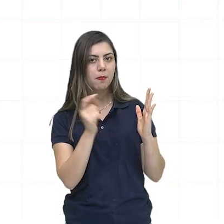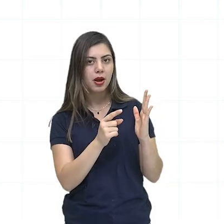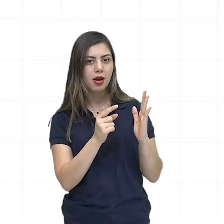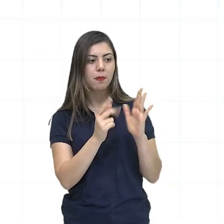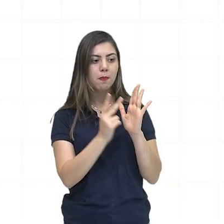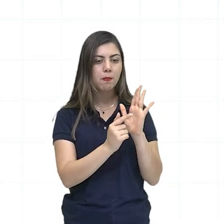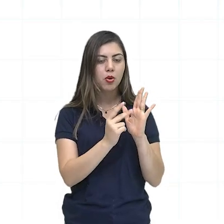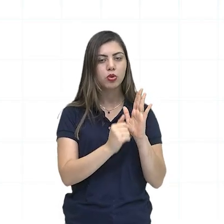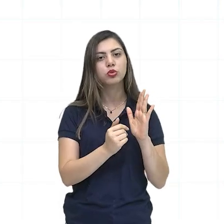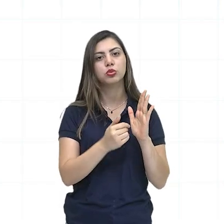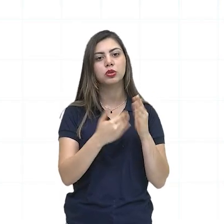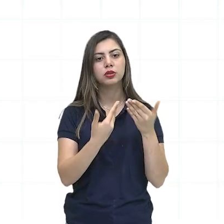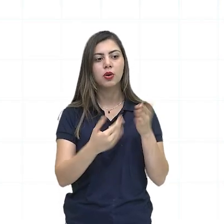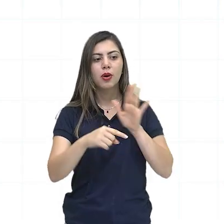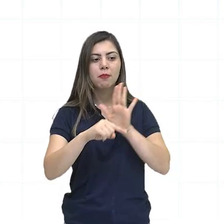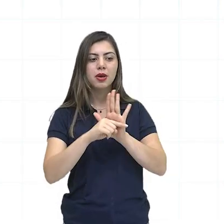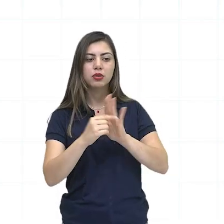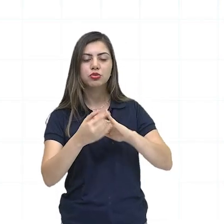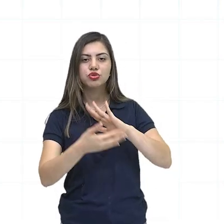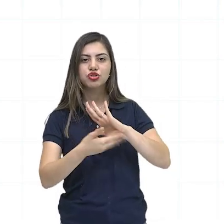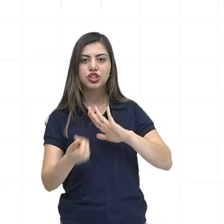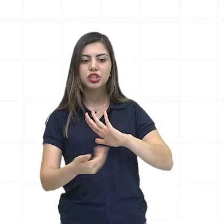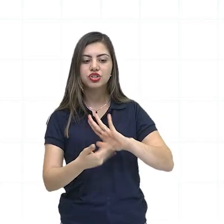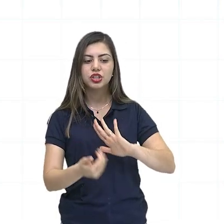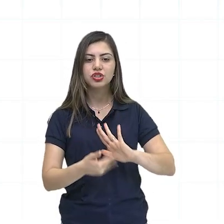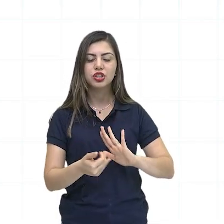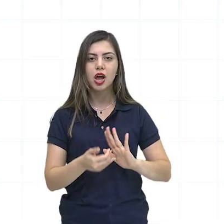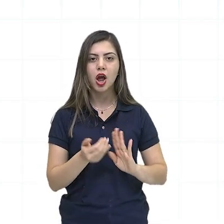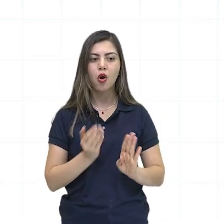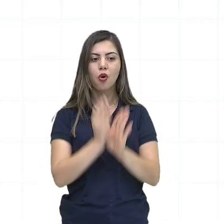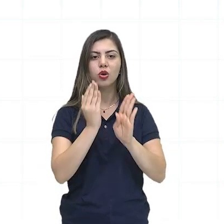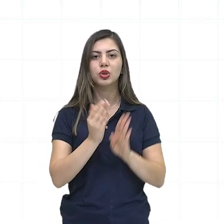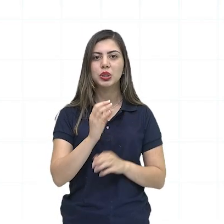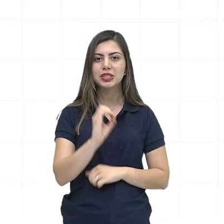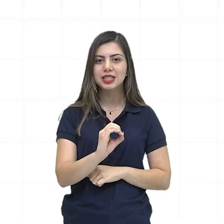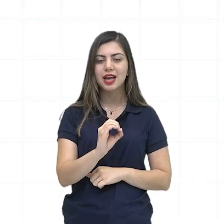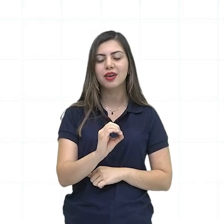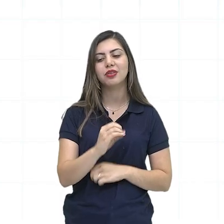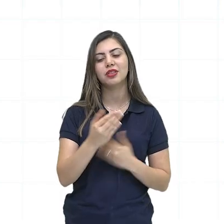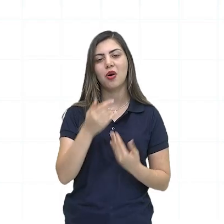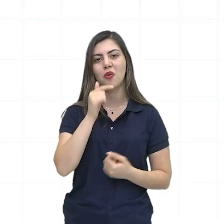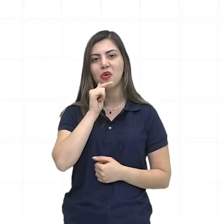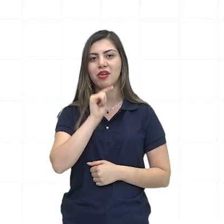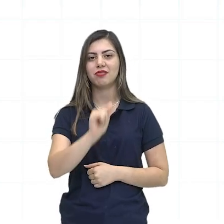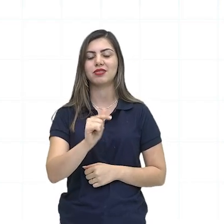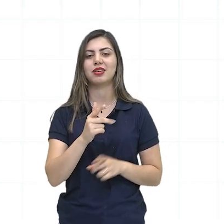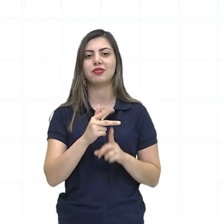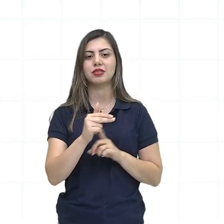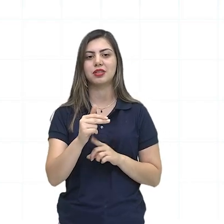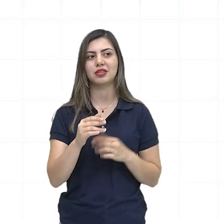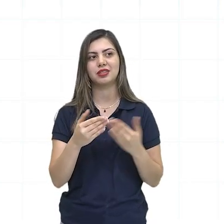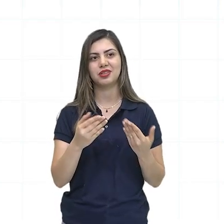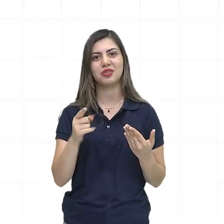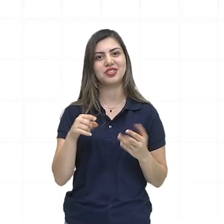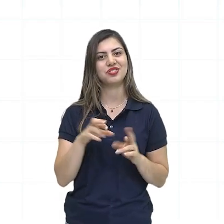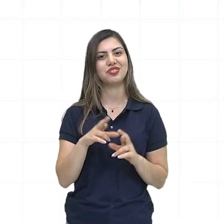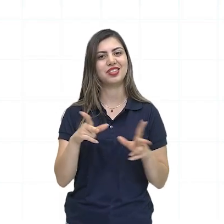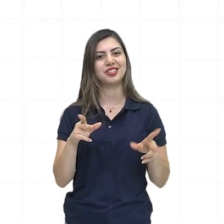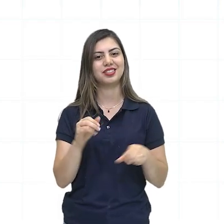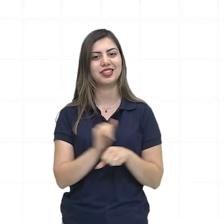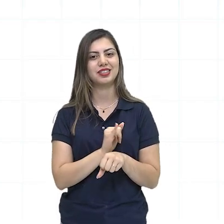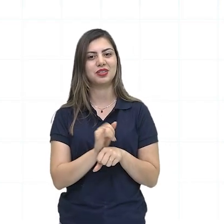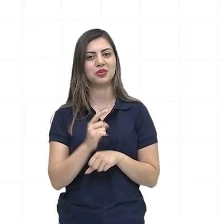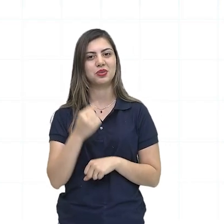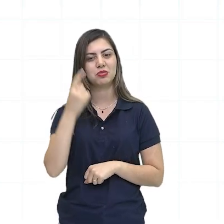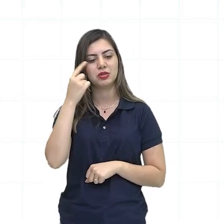seja, aquele que chega primeiro ali no 0 ganha a partida. É uma forma diferente, né? Normalmente a gente acha que quanto mais pontos